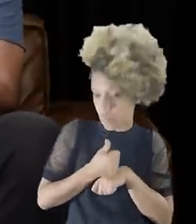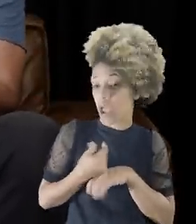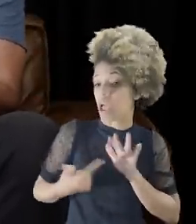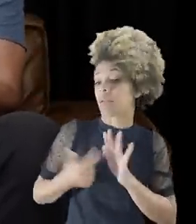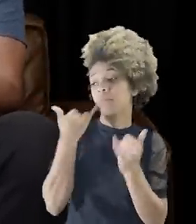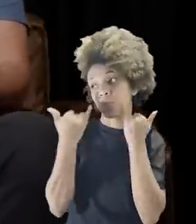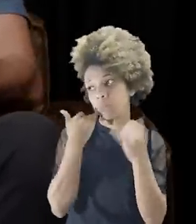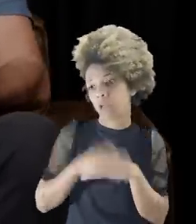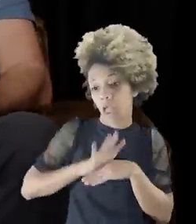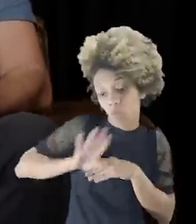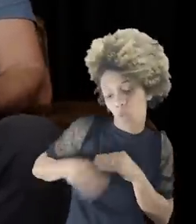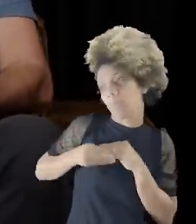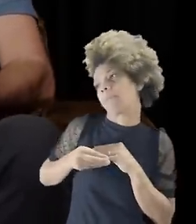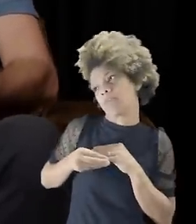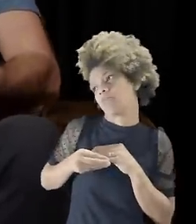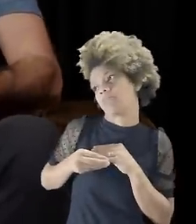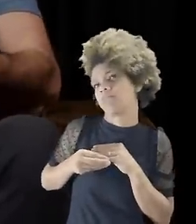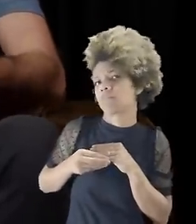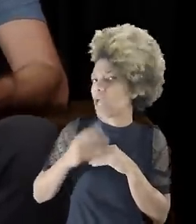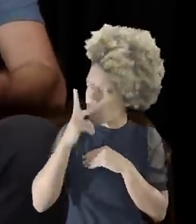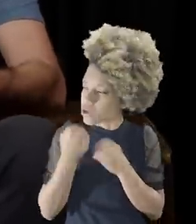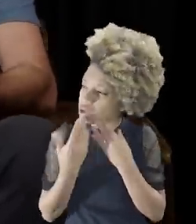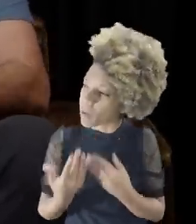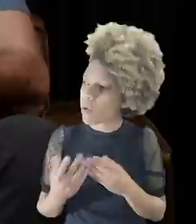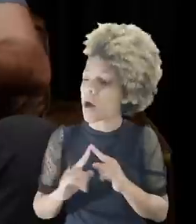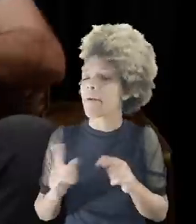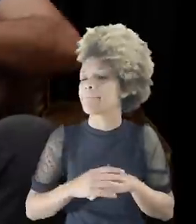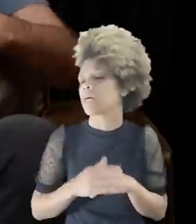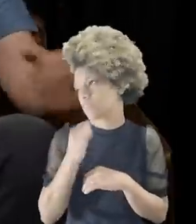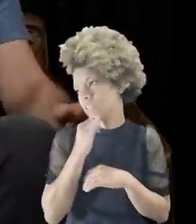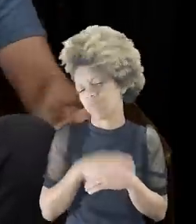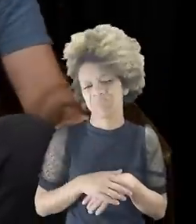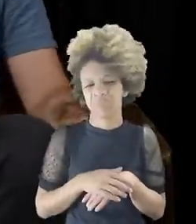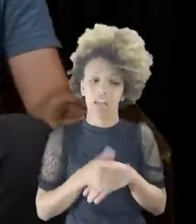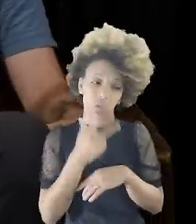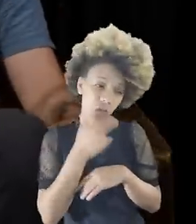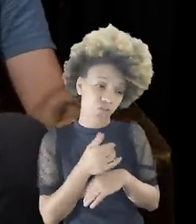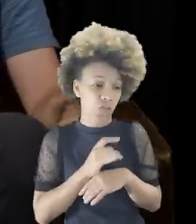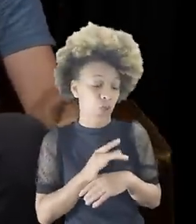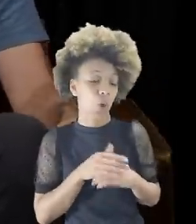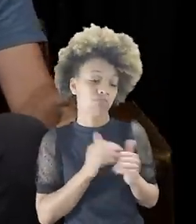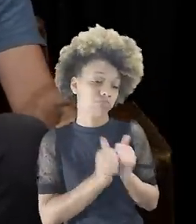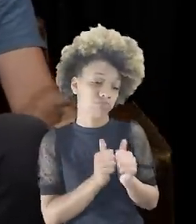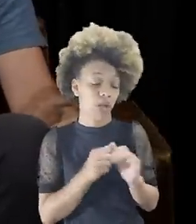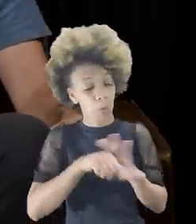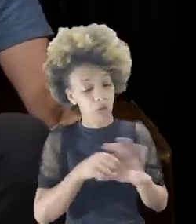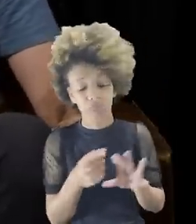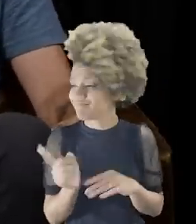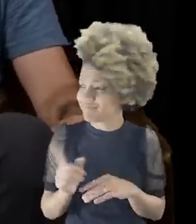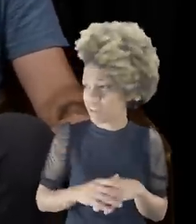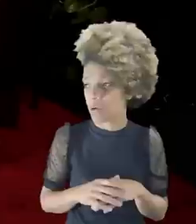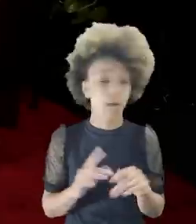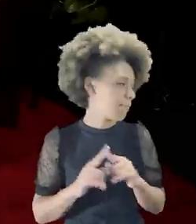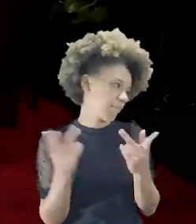traz a informação para mim é complementar eu acho que fica muito bom então ah não mas eu não acho que o comentarista tem que ser só jogador não porque